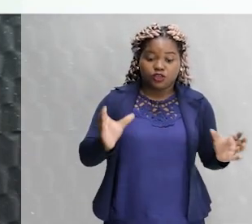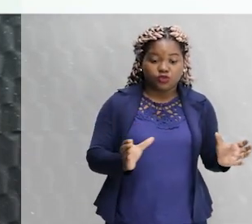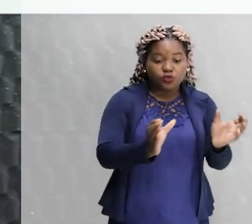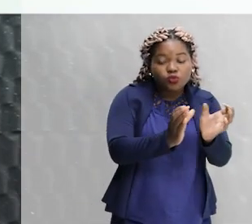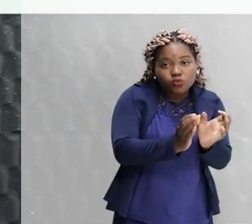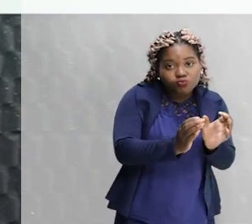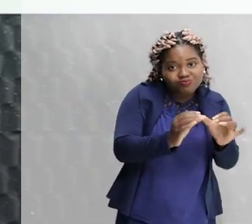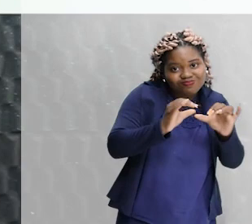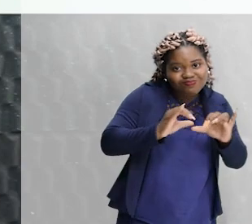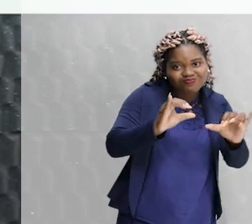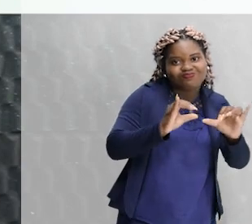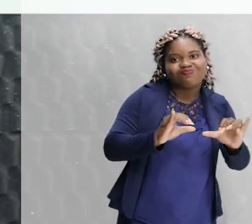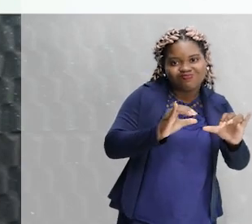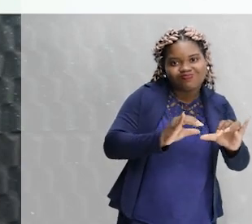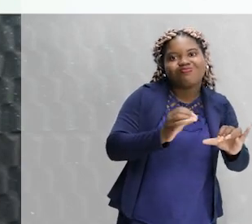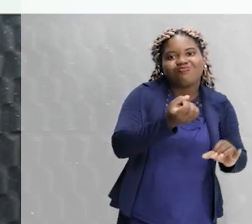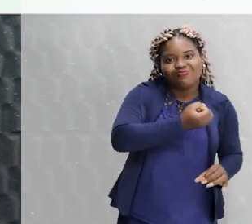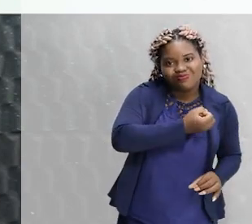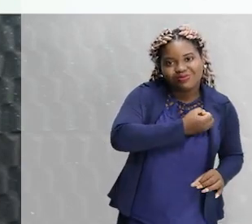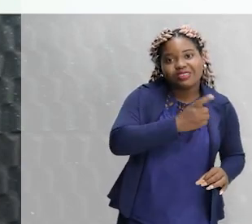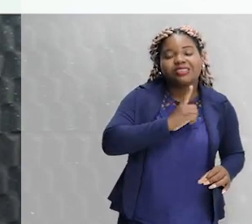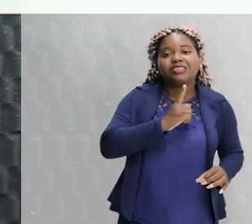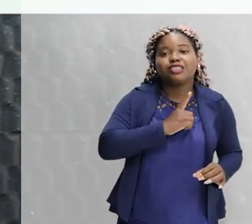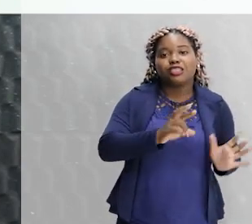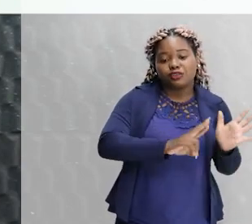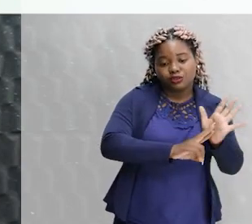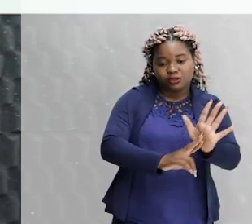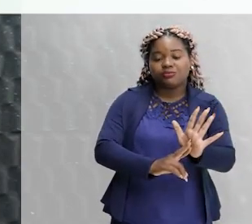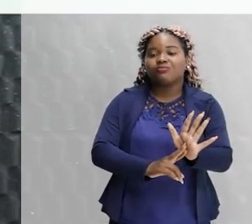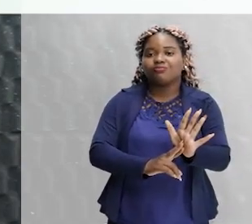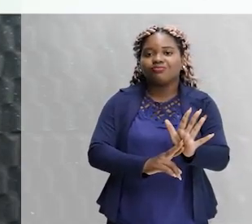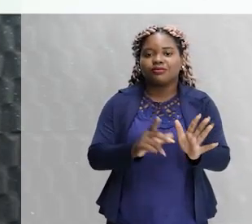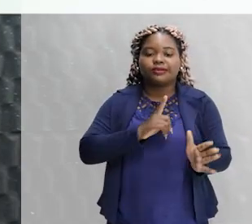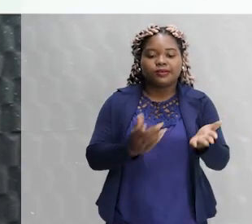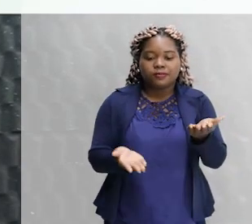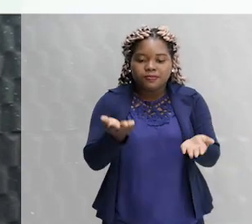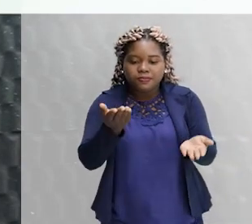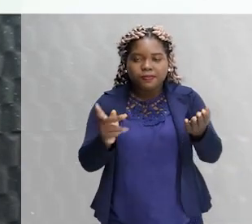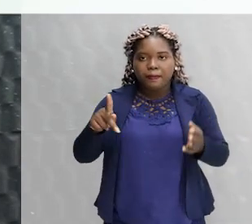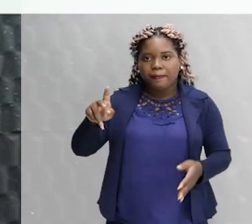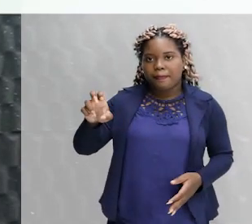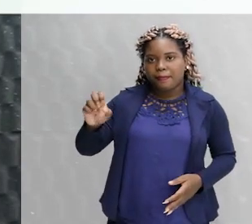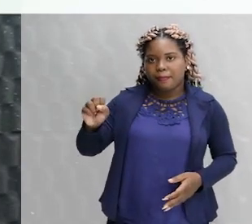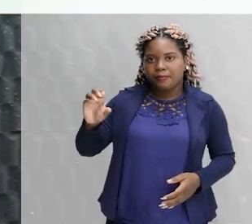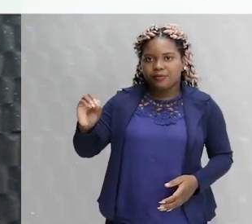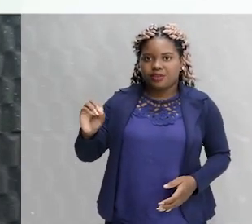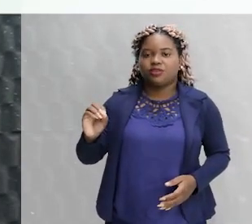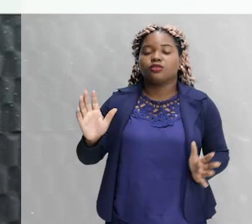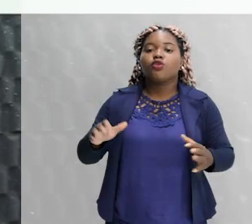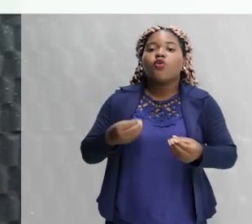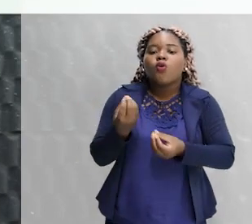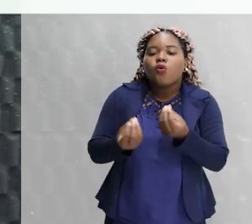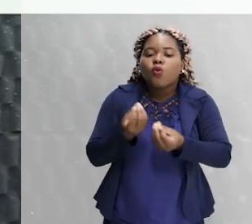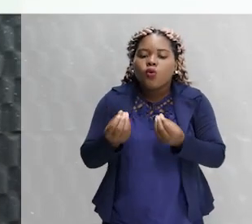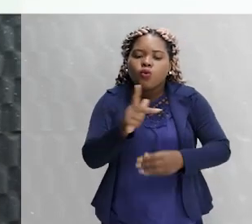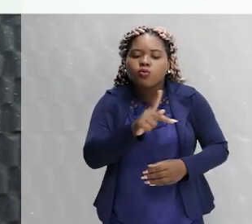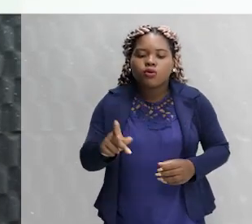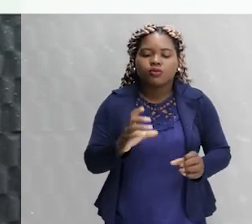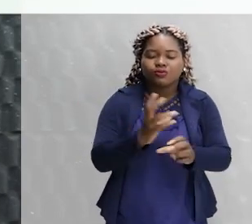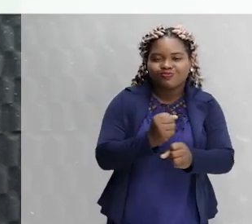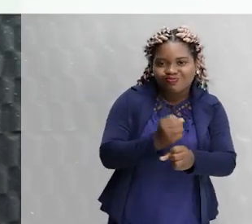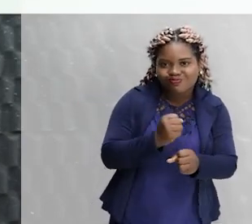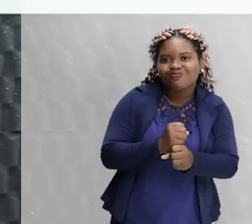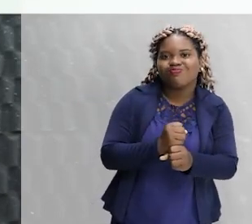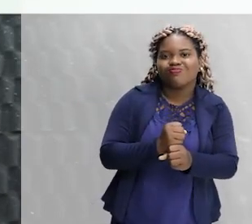de dados e com seus respectivos pesos. Tá? Então, como é que eu faço para calcular essa